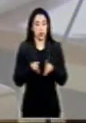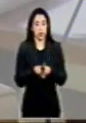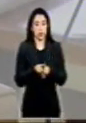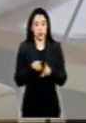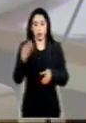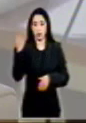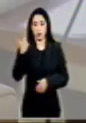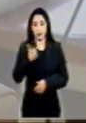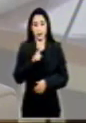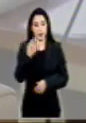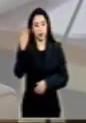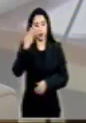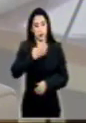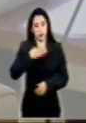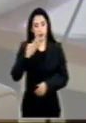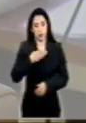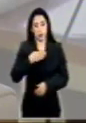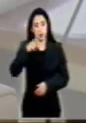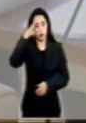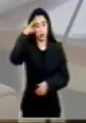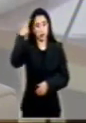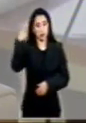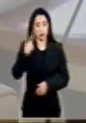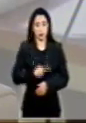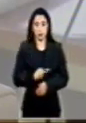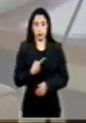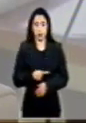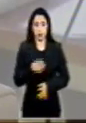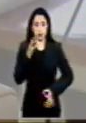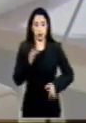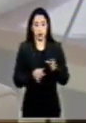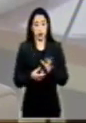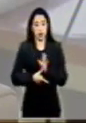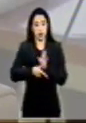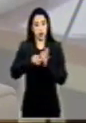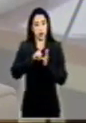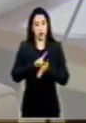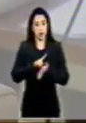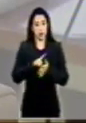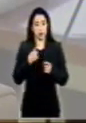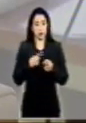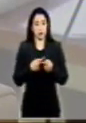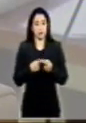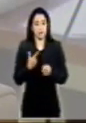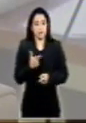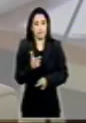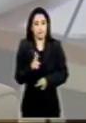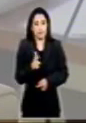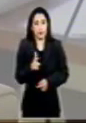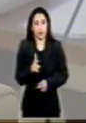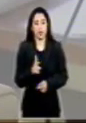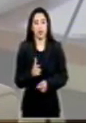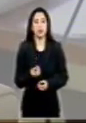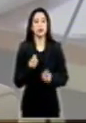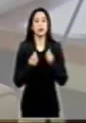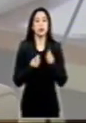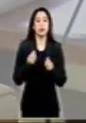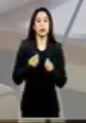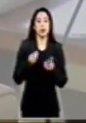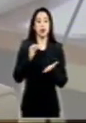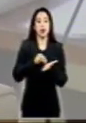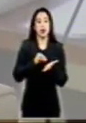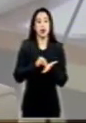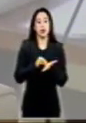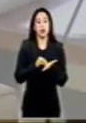produção prescindem de autorização judicial prévia, em razão da inexistência de nexo causal entre a irregularidade e a